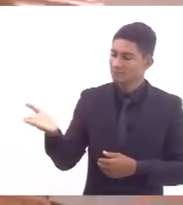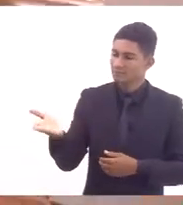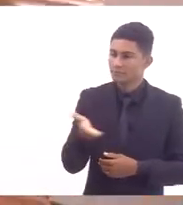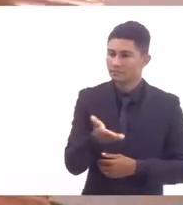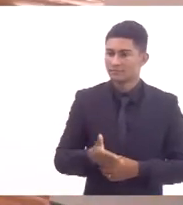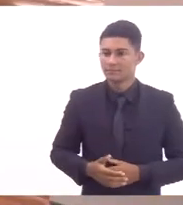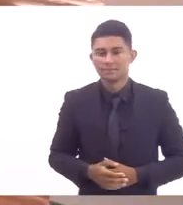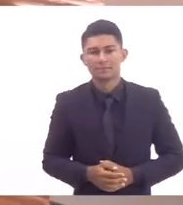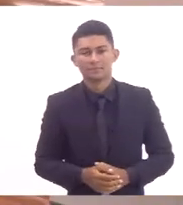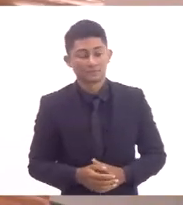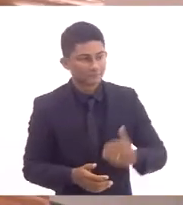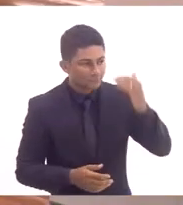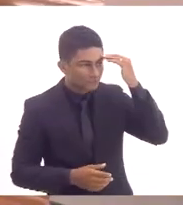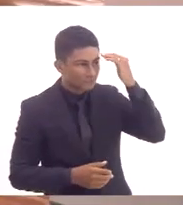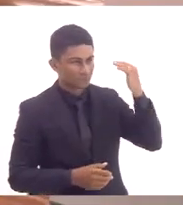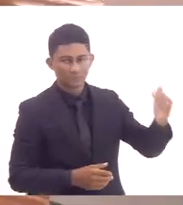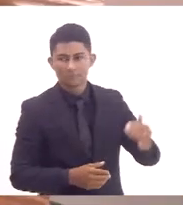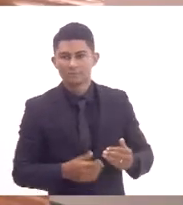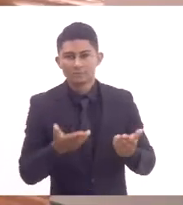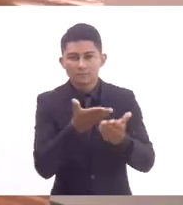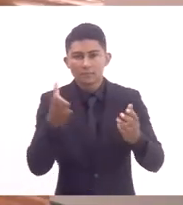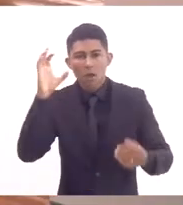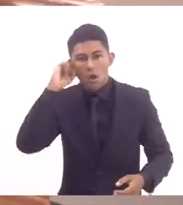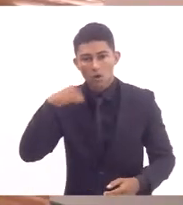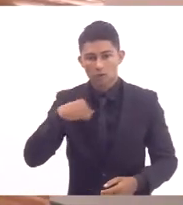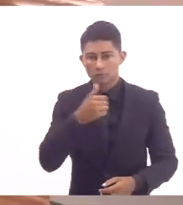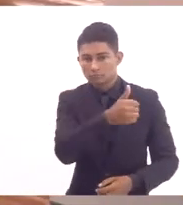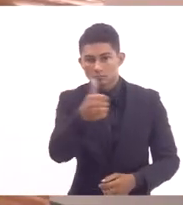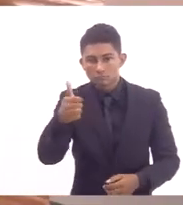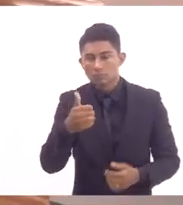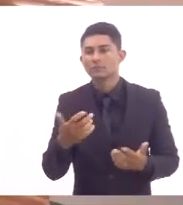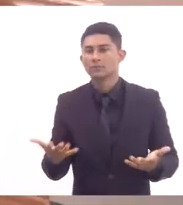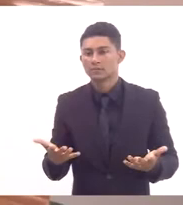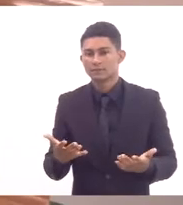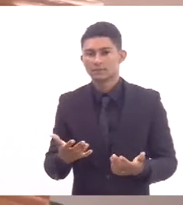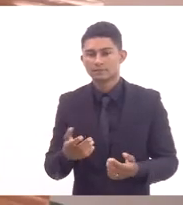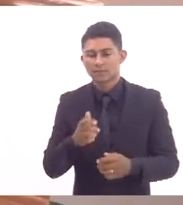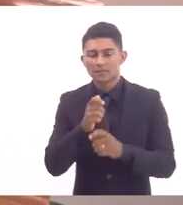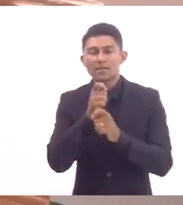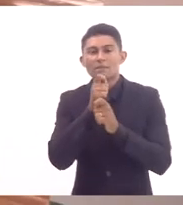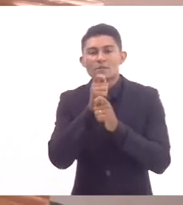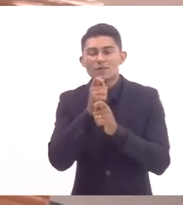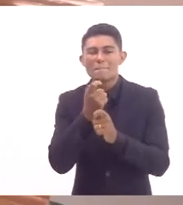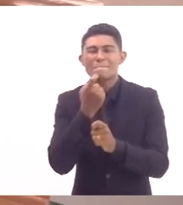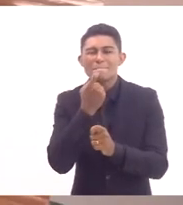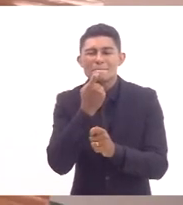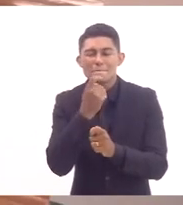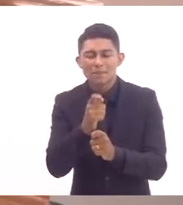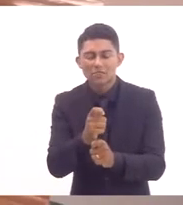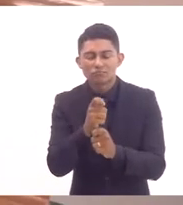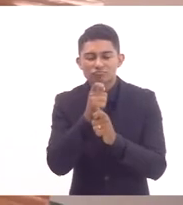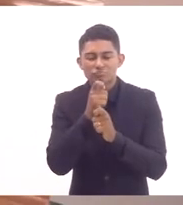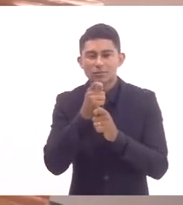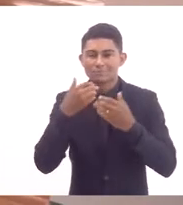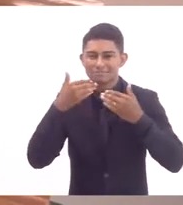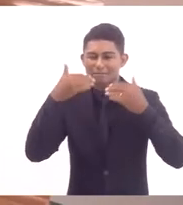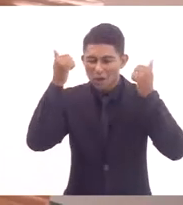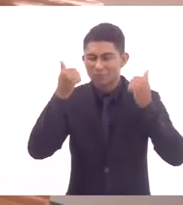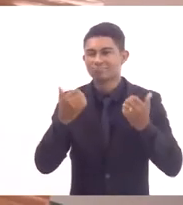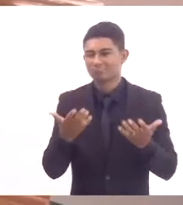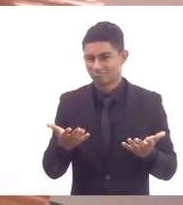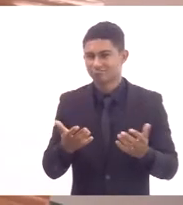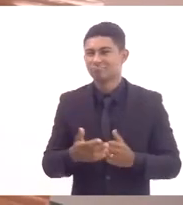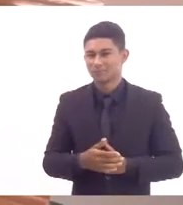sua a cada todos me ouvem sentir mais perto melhor traz o microfone quase